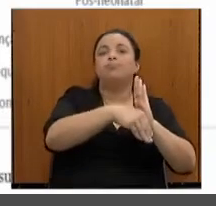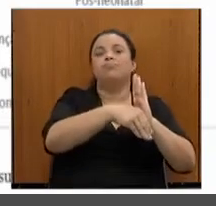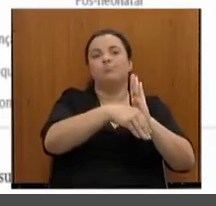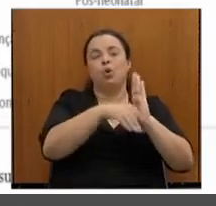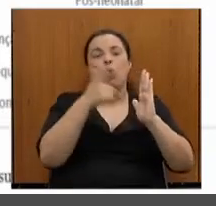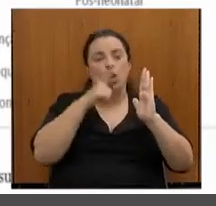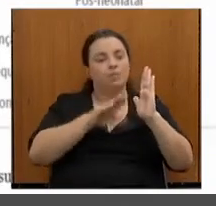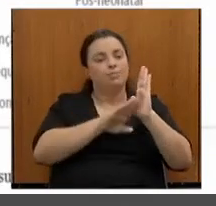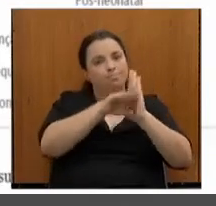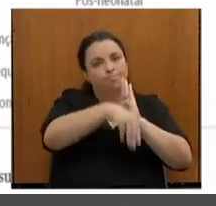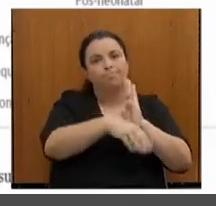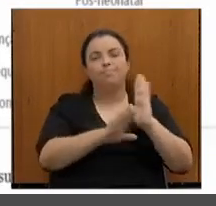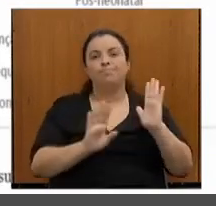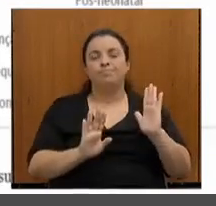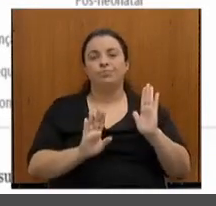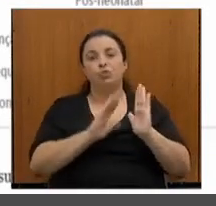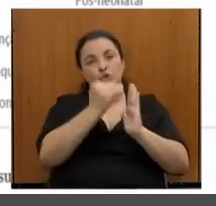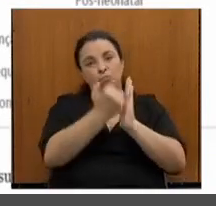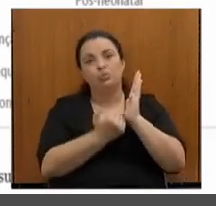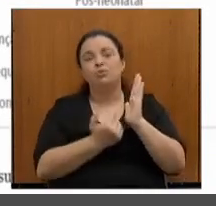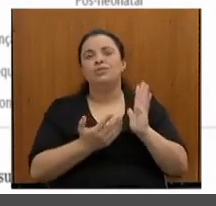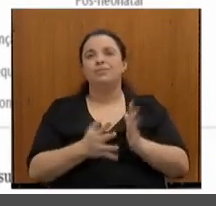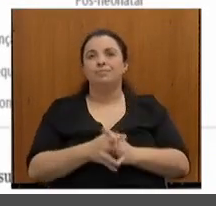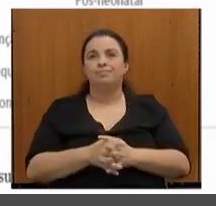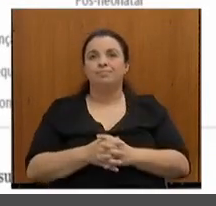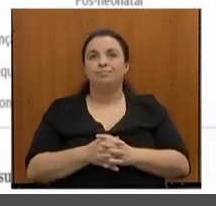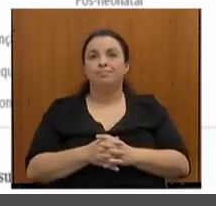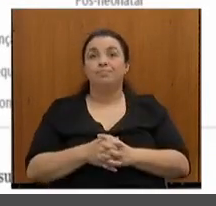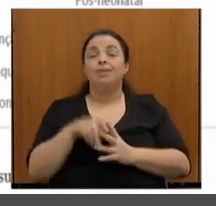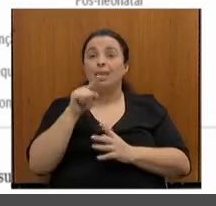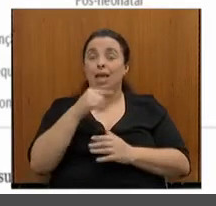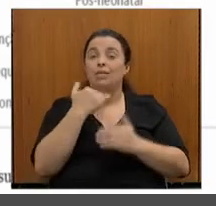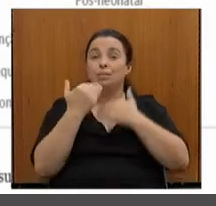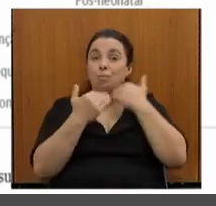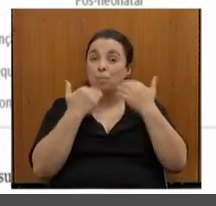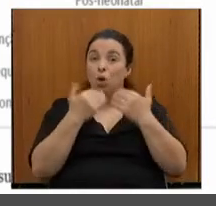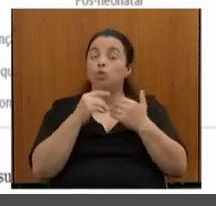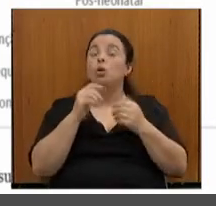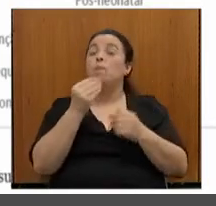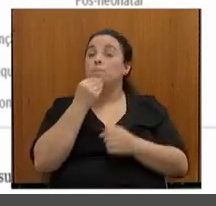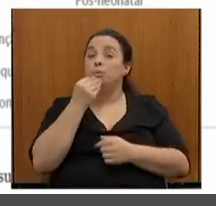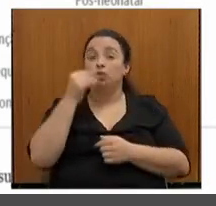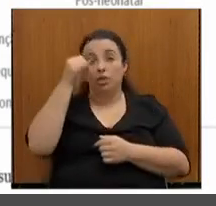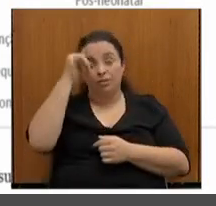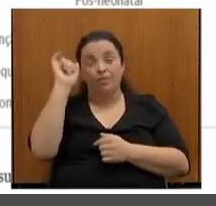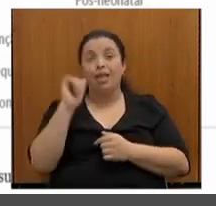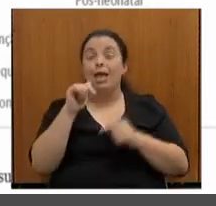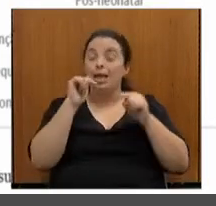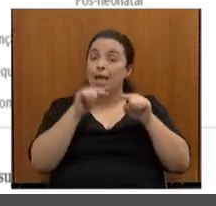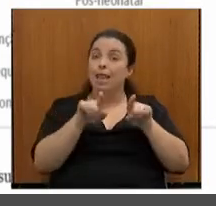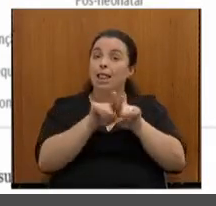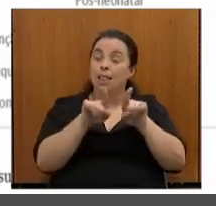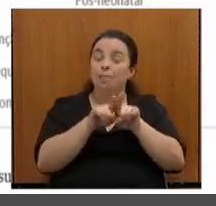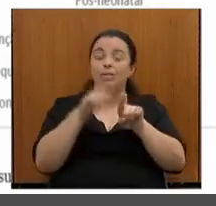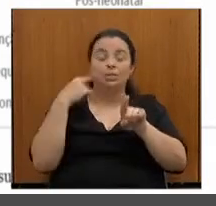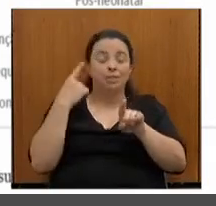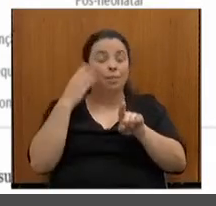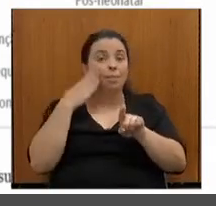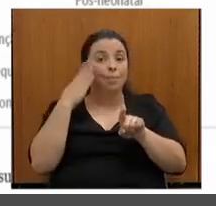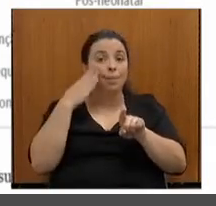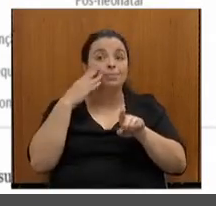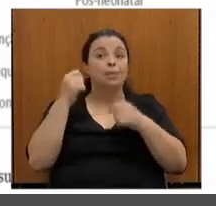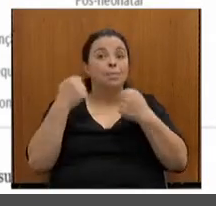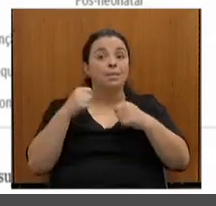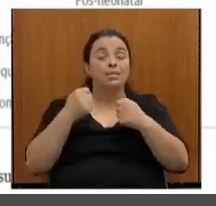e, simultaneamente, que elas são sensíveis à melhoria da qualidade do pré-natal. É o que mostra esse